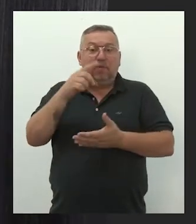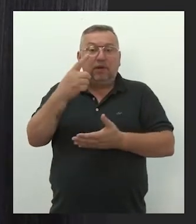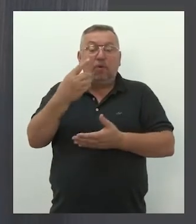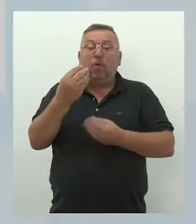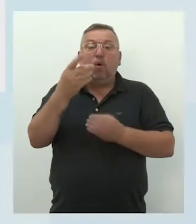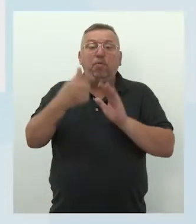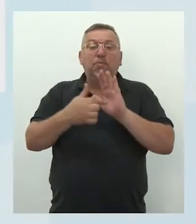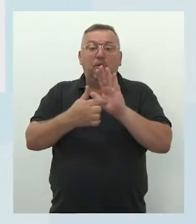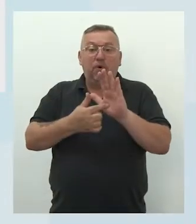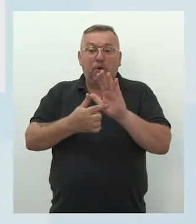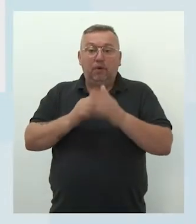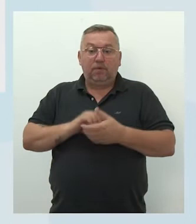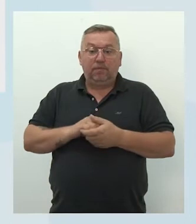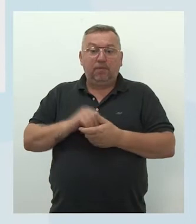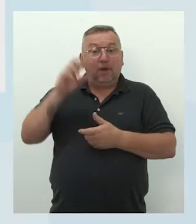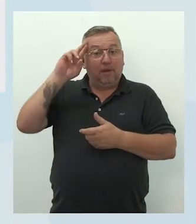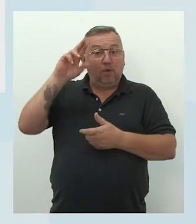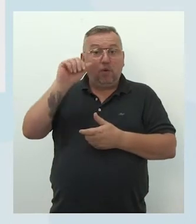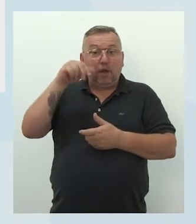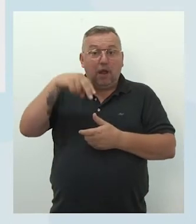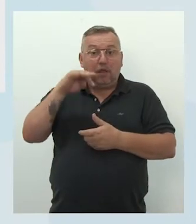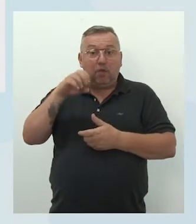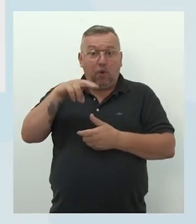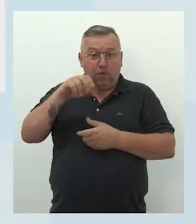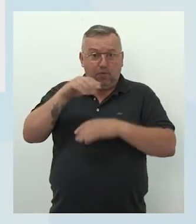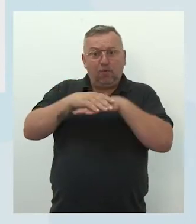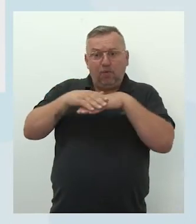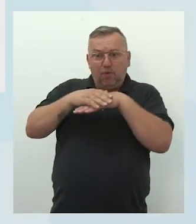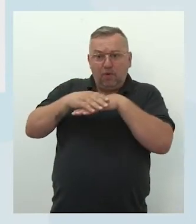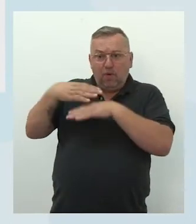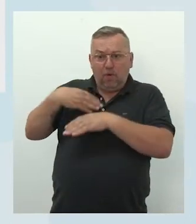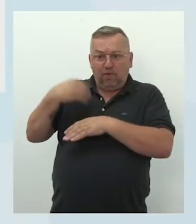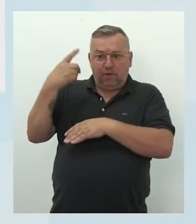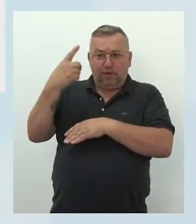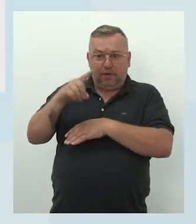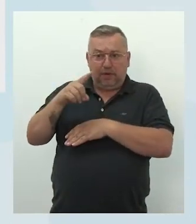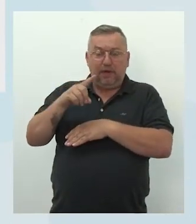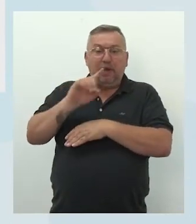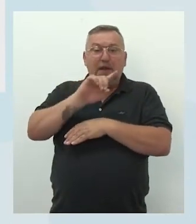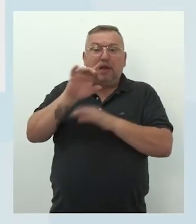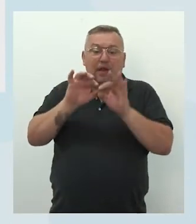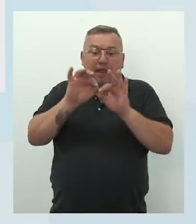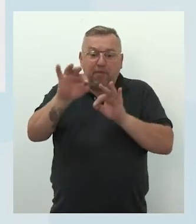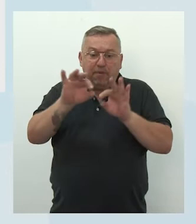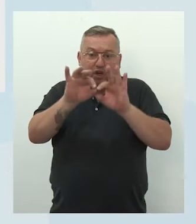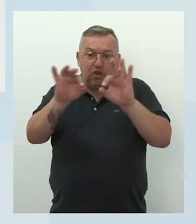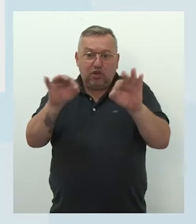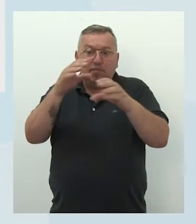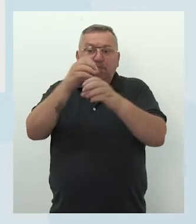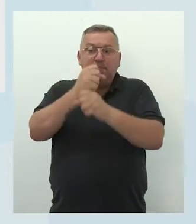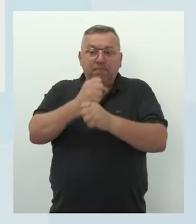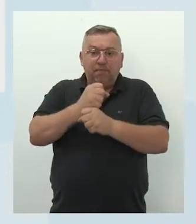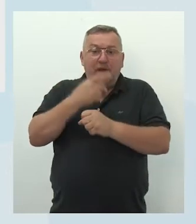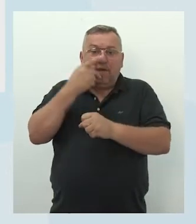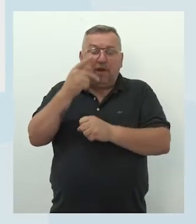forma. Senhor Antônio comentou com seu filho Max que a medida de cada contorno que eles calcularam é